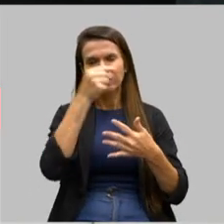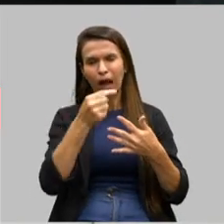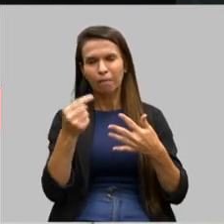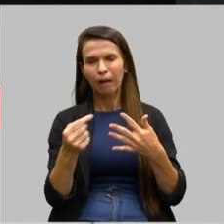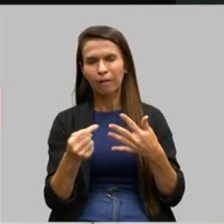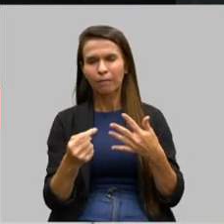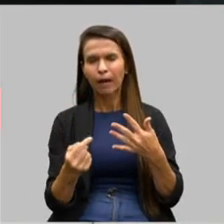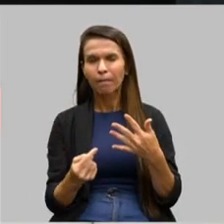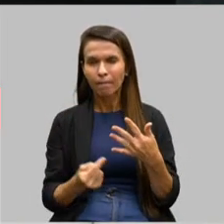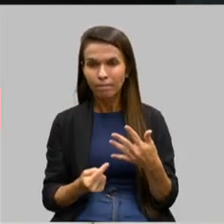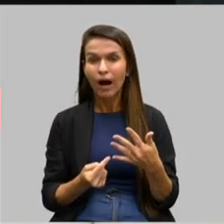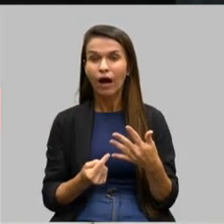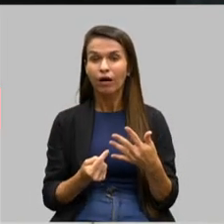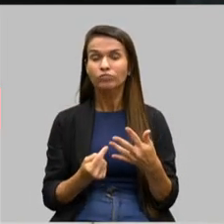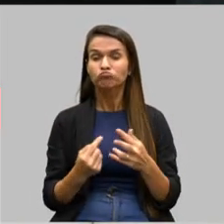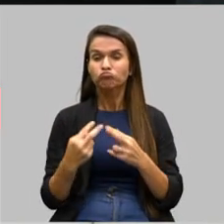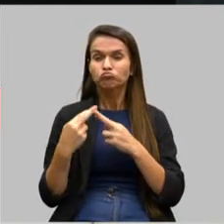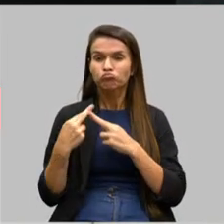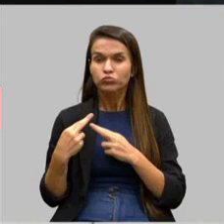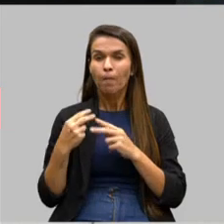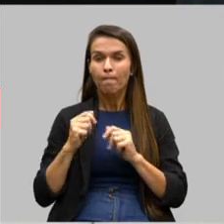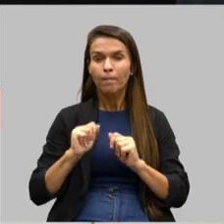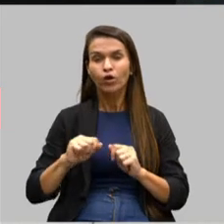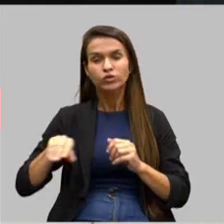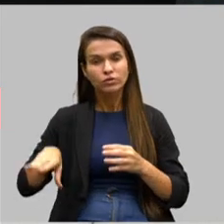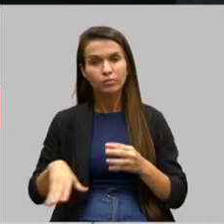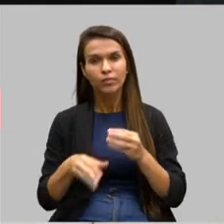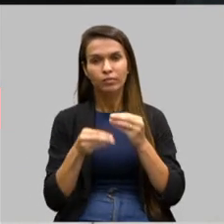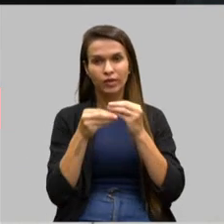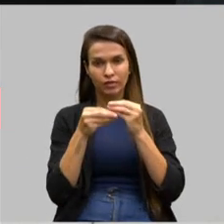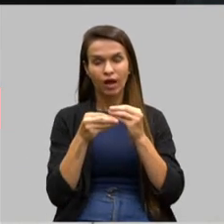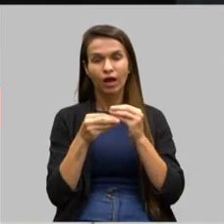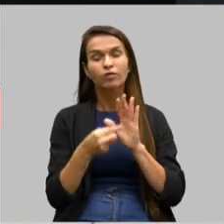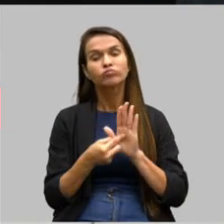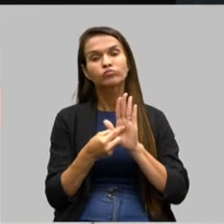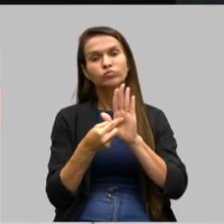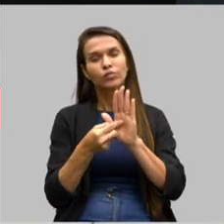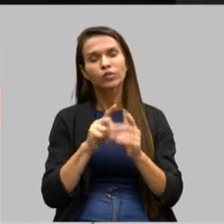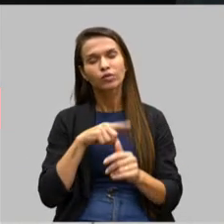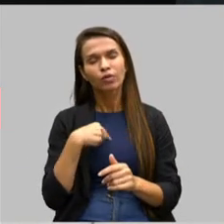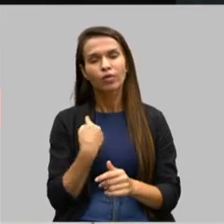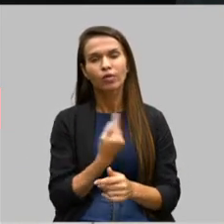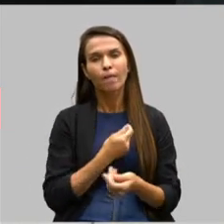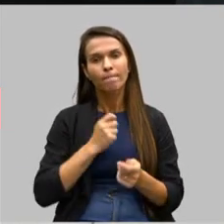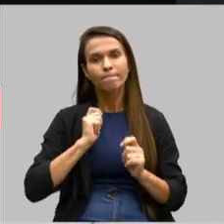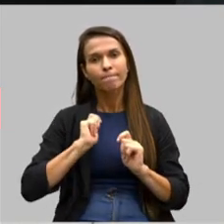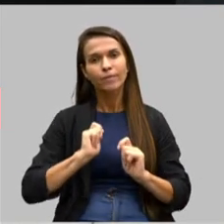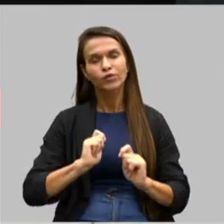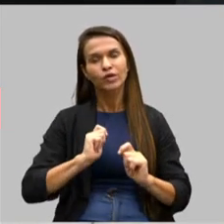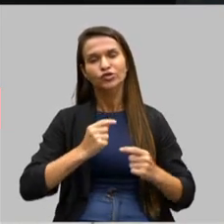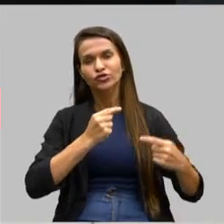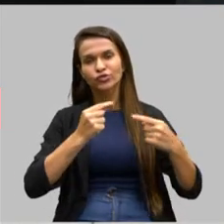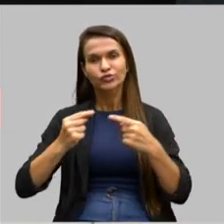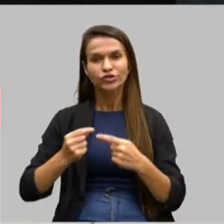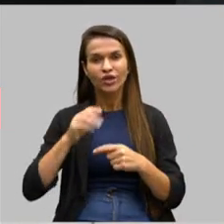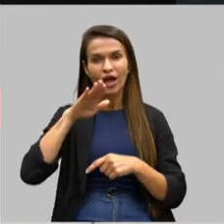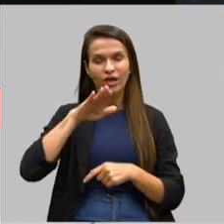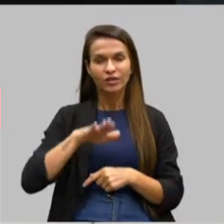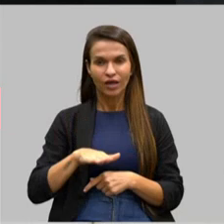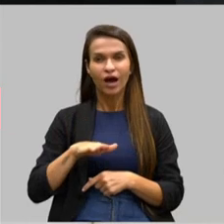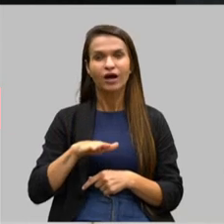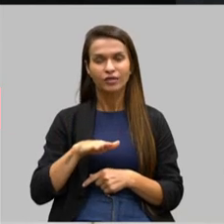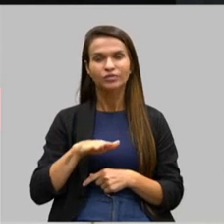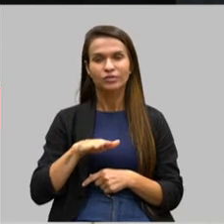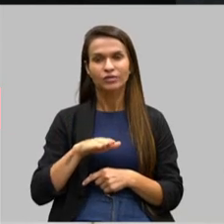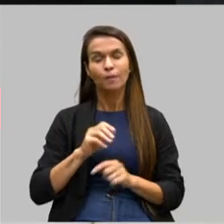medidas que a gente pode implementar. Eu trouxe isso para a gente poder discutir à tarde as medidas que